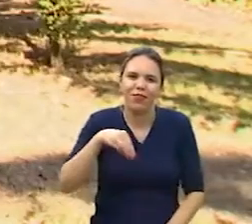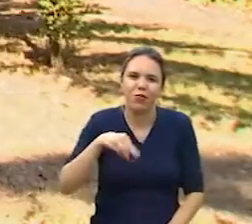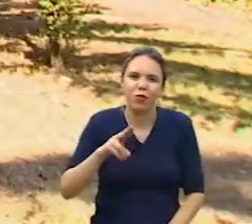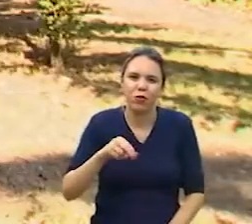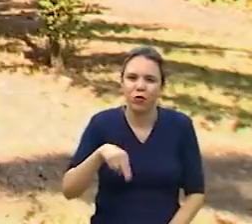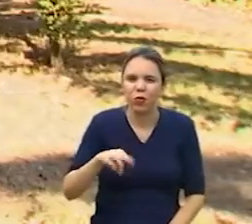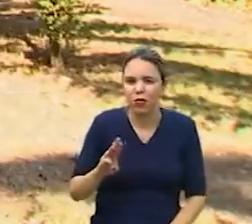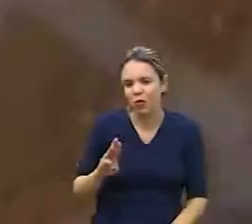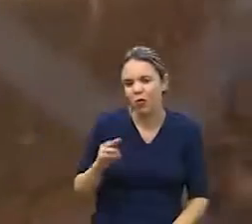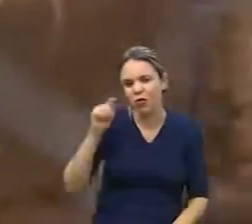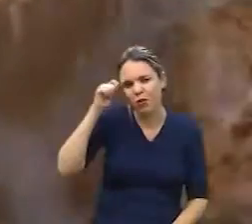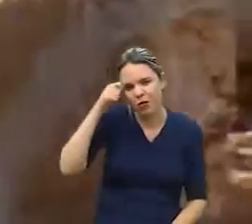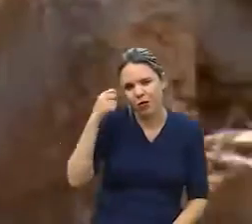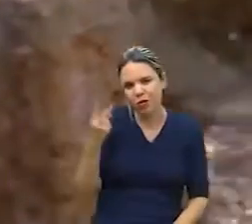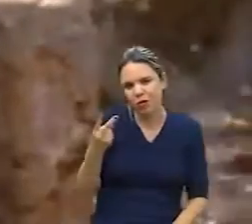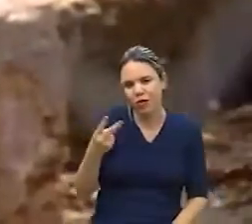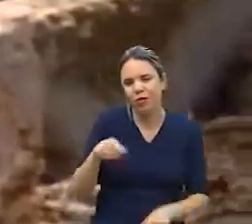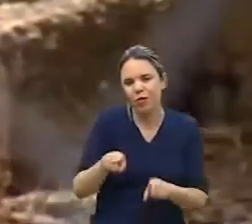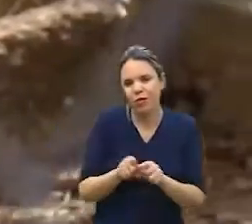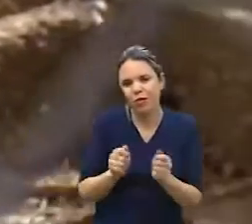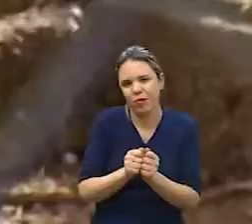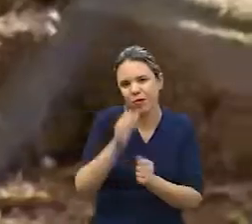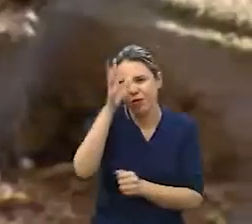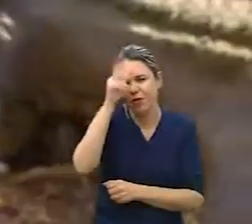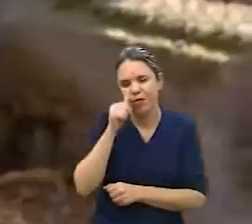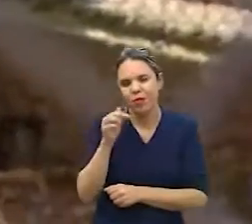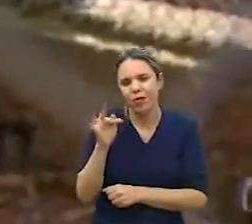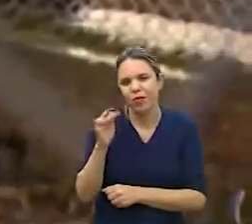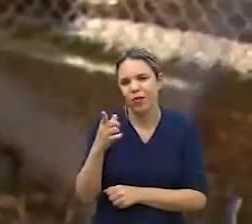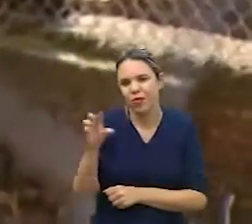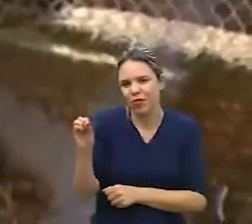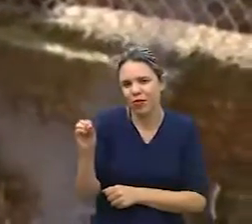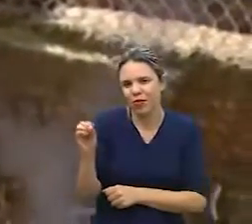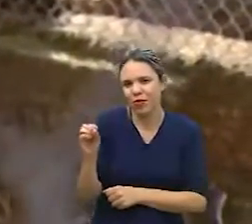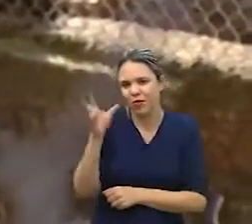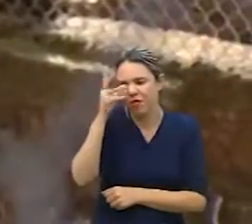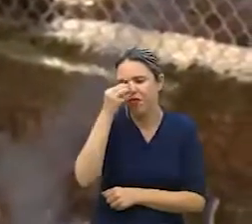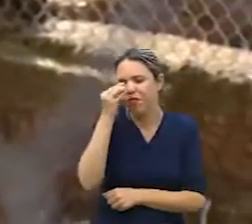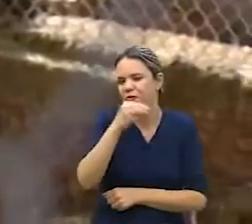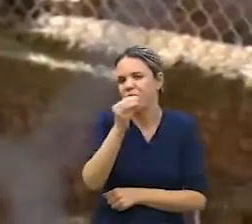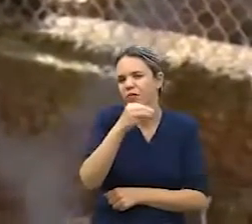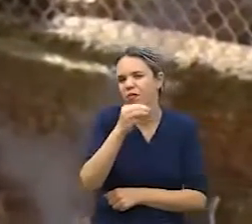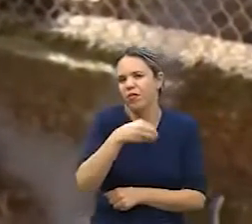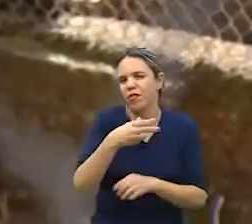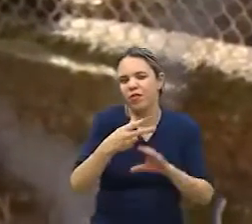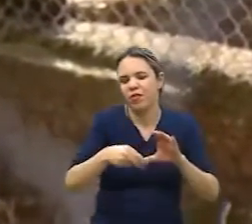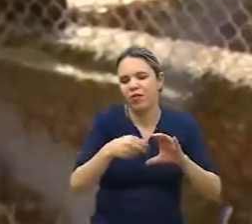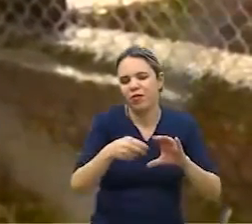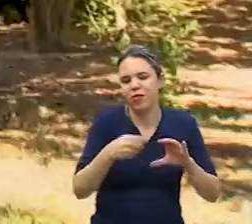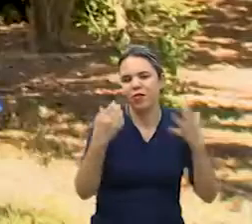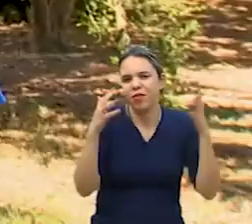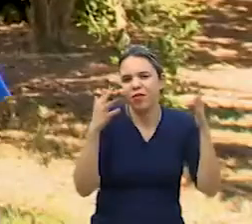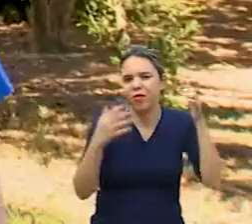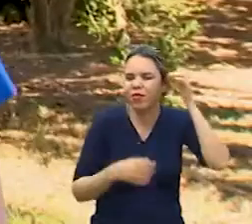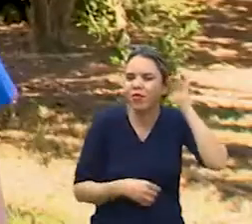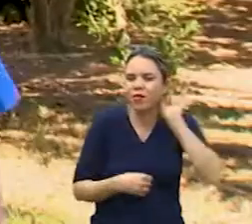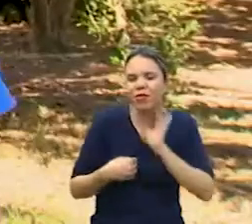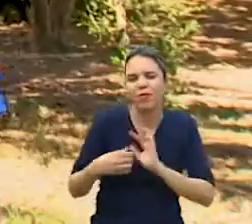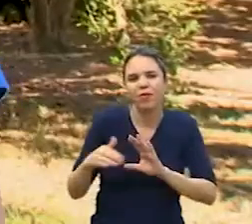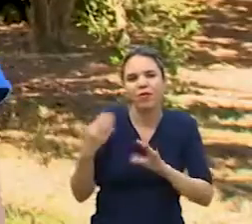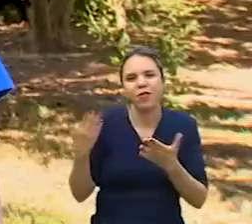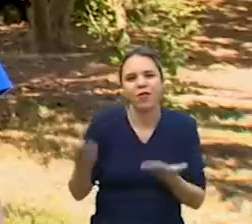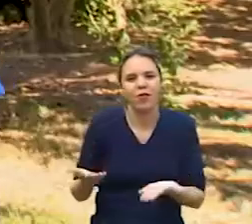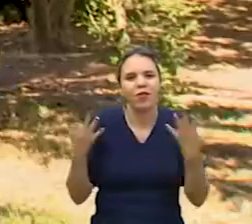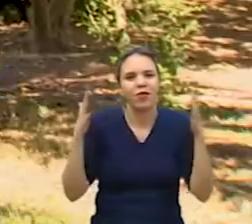a Mumu e a Pretinha. E com elas vive também o Flavinho, um galo que nem liga para as câmeras. É a